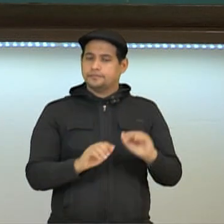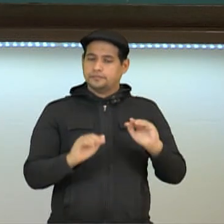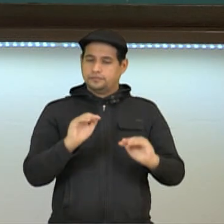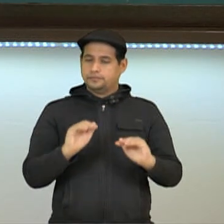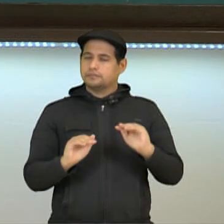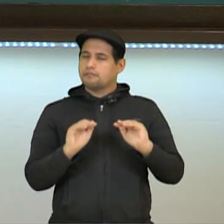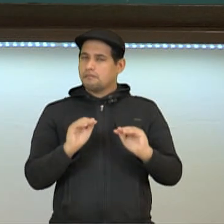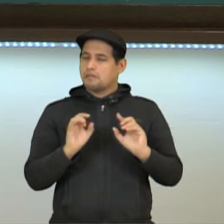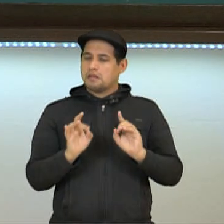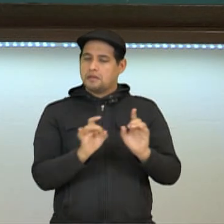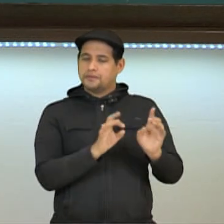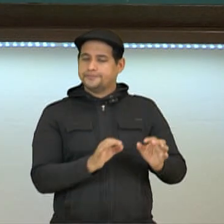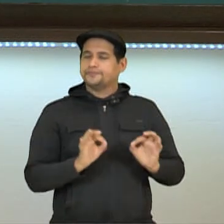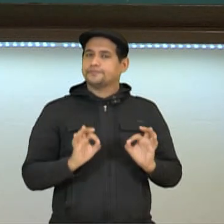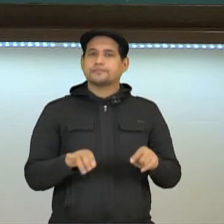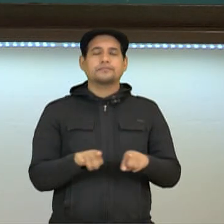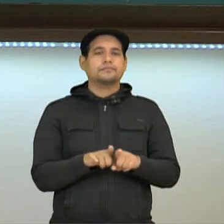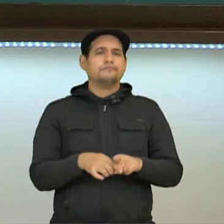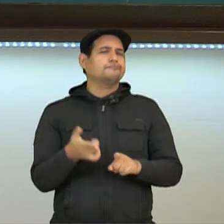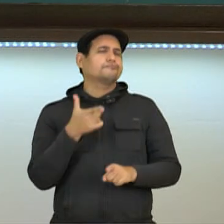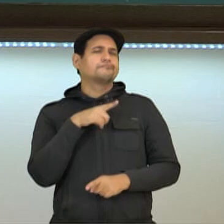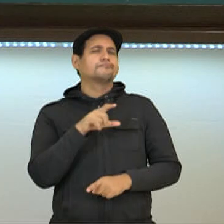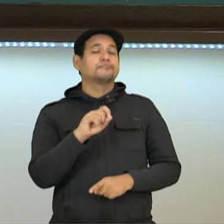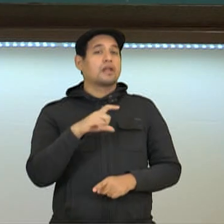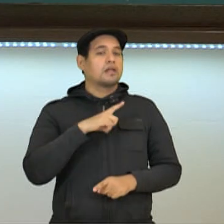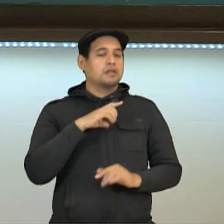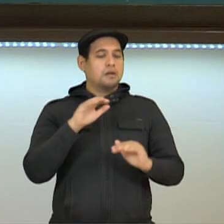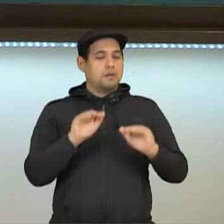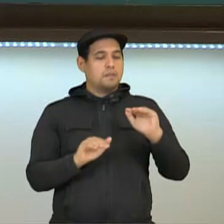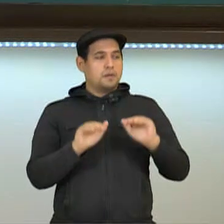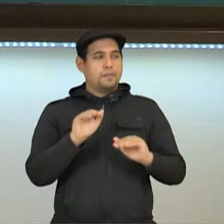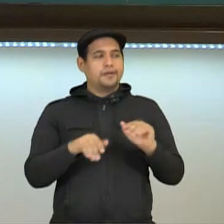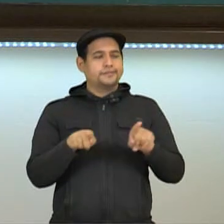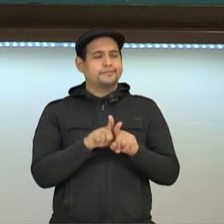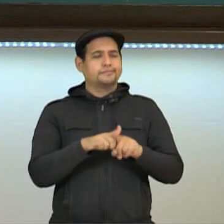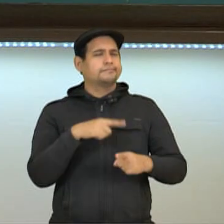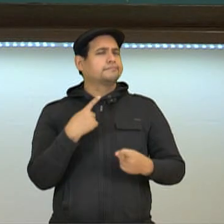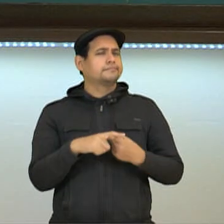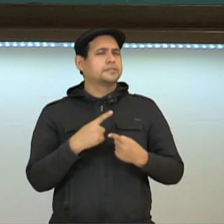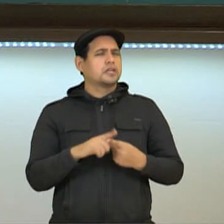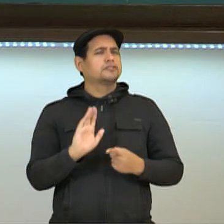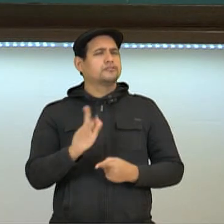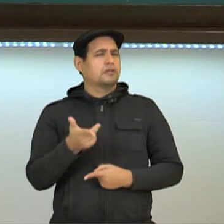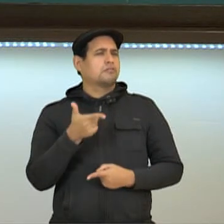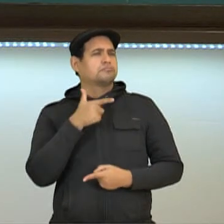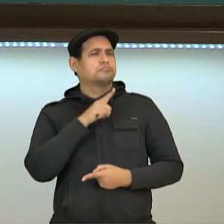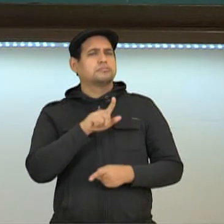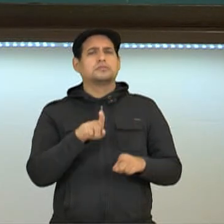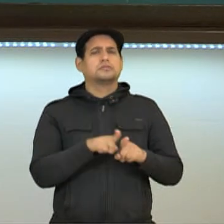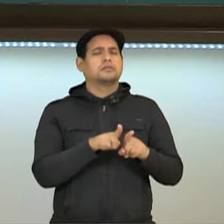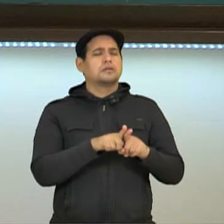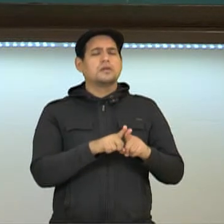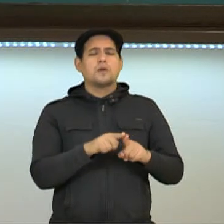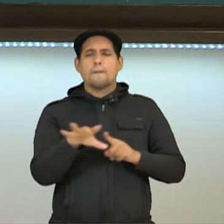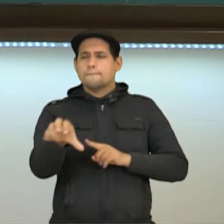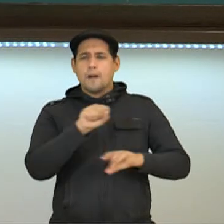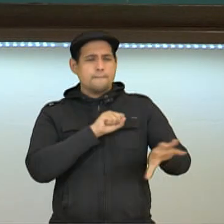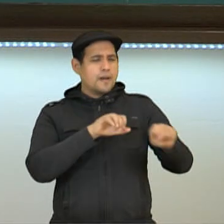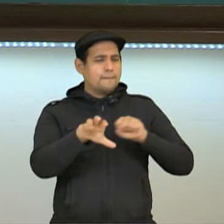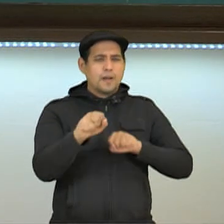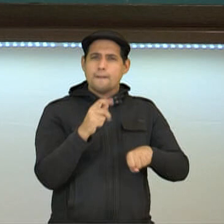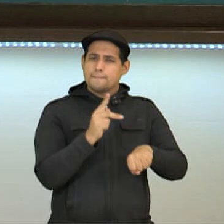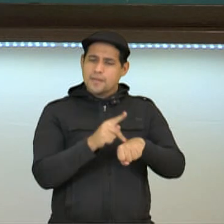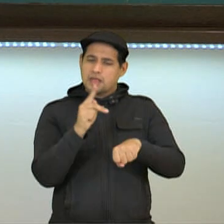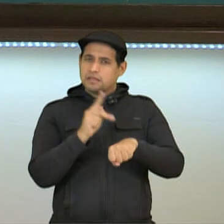comercial favorável, ela conseguia ter uma balança comercial favorável porque conseguiu tirar daqui muitos metais